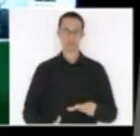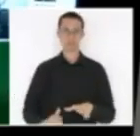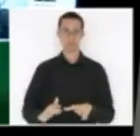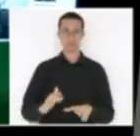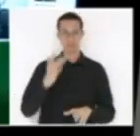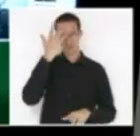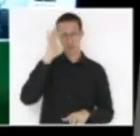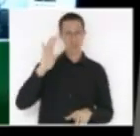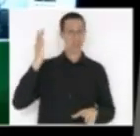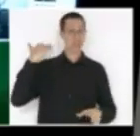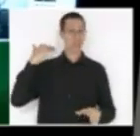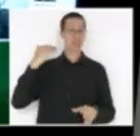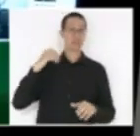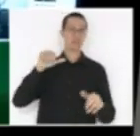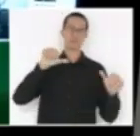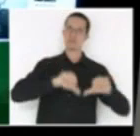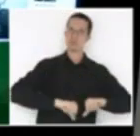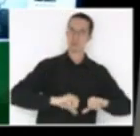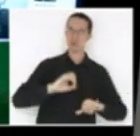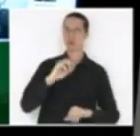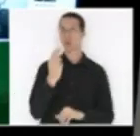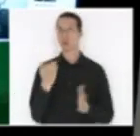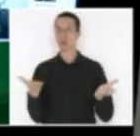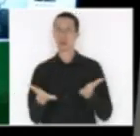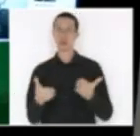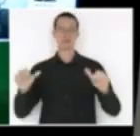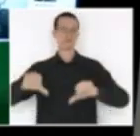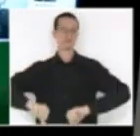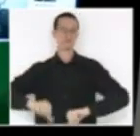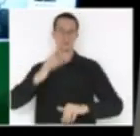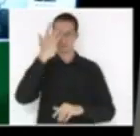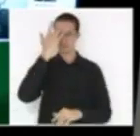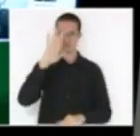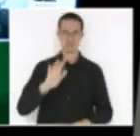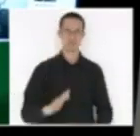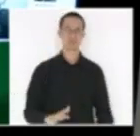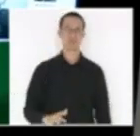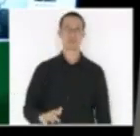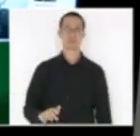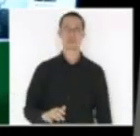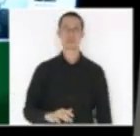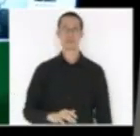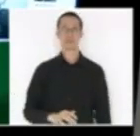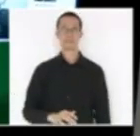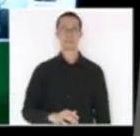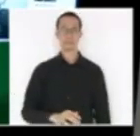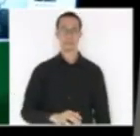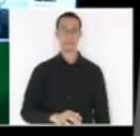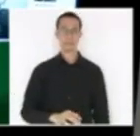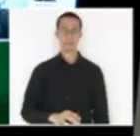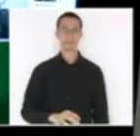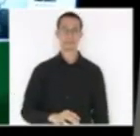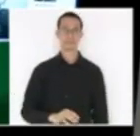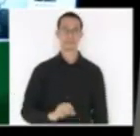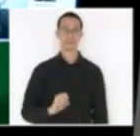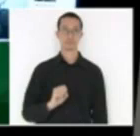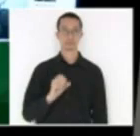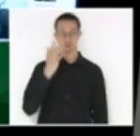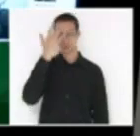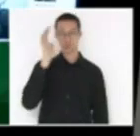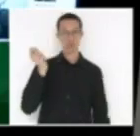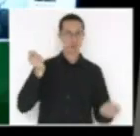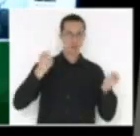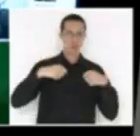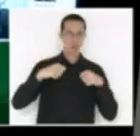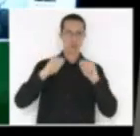agora. A foto pode ser, se tiver a possibilidade de nós focalizarmos um pouquinho ali